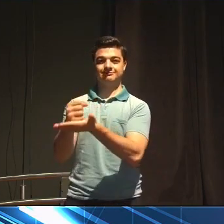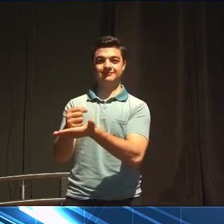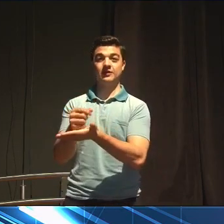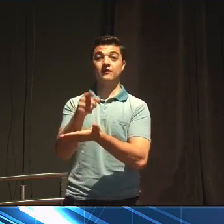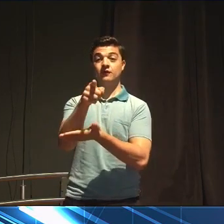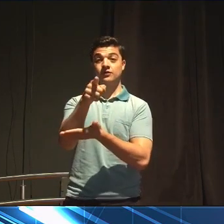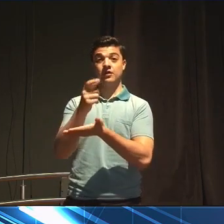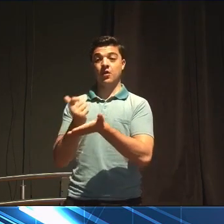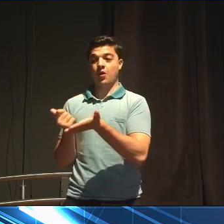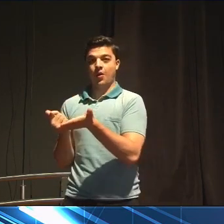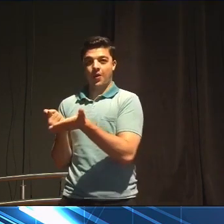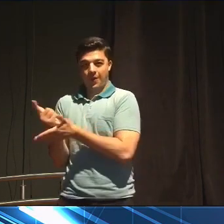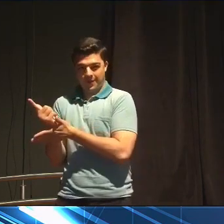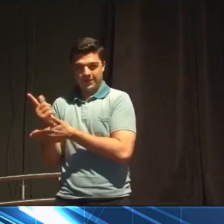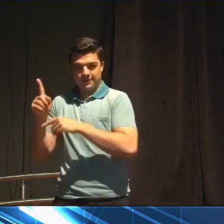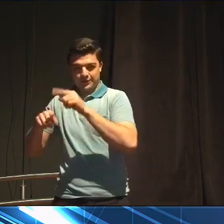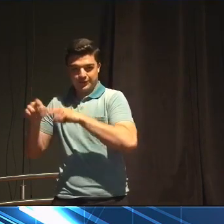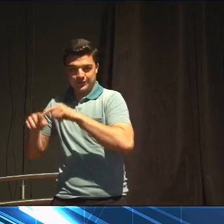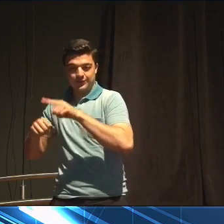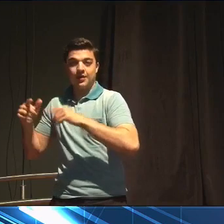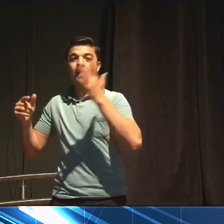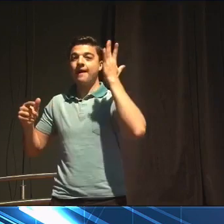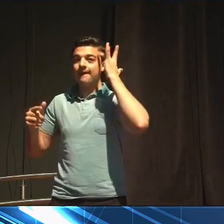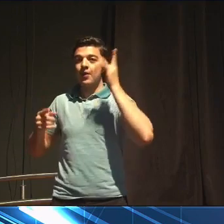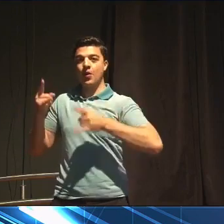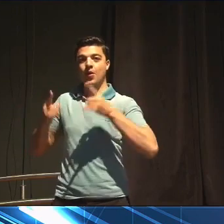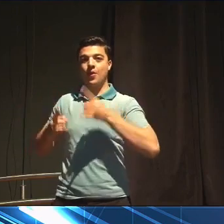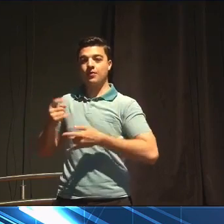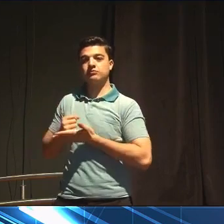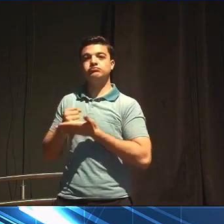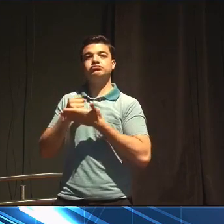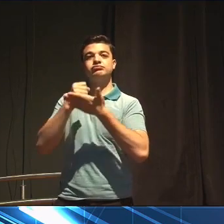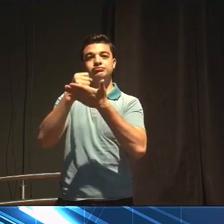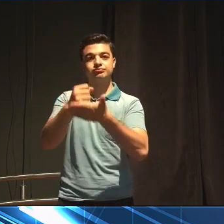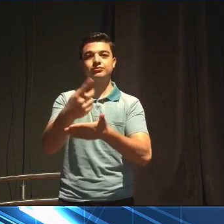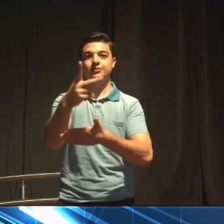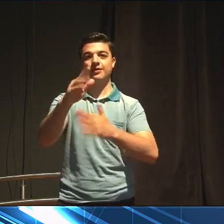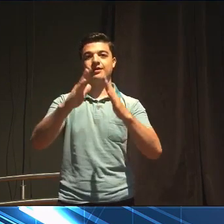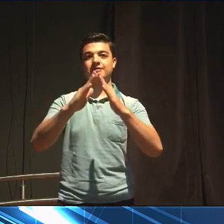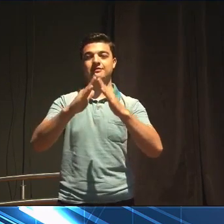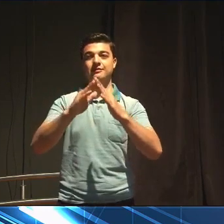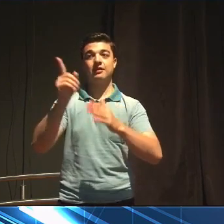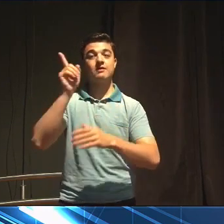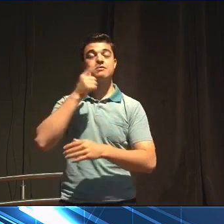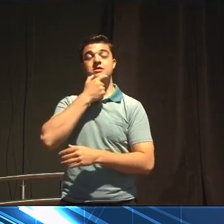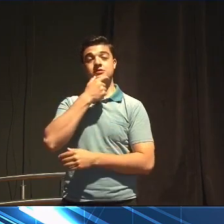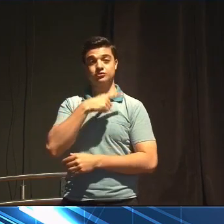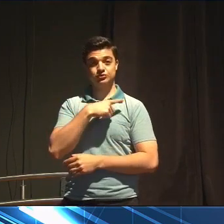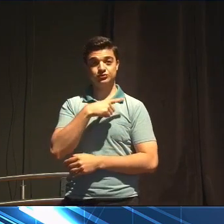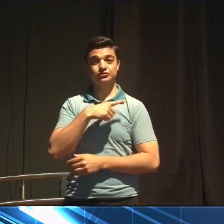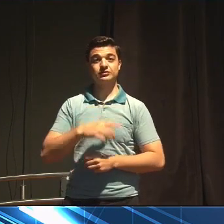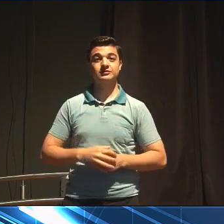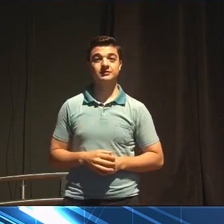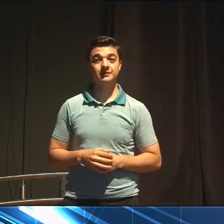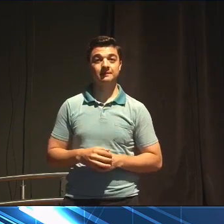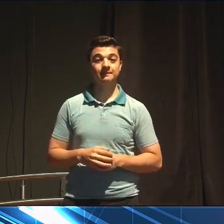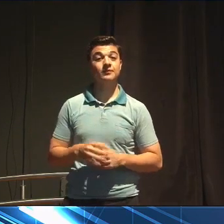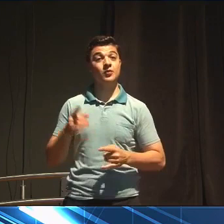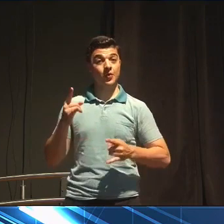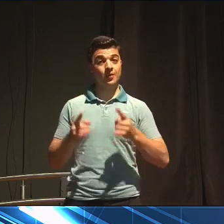e o robô vai entregar na tua casa direto. Tem que ser autônomo para fazer isso e essa é uma tendência enorme. E outra coisa, tudo que for